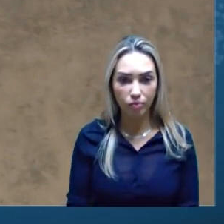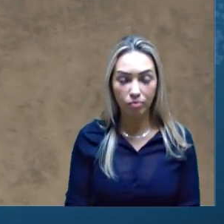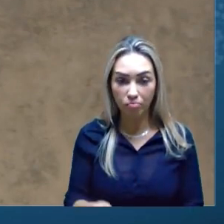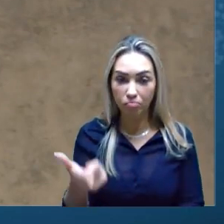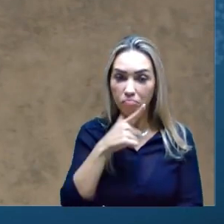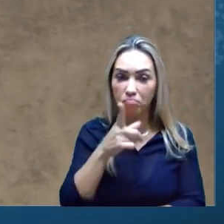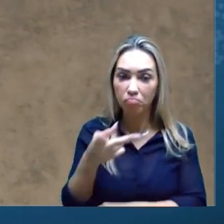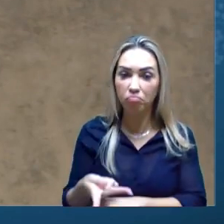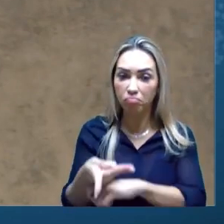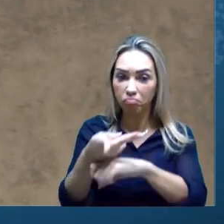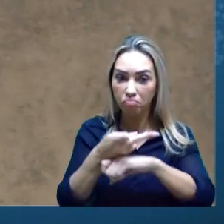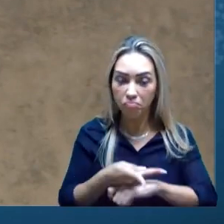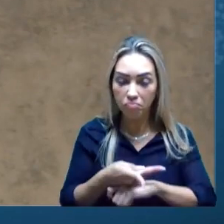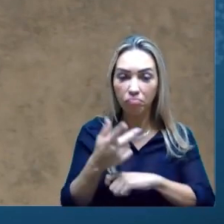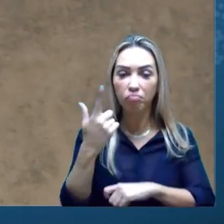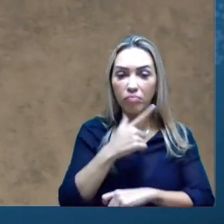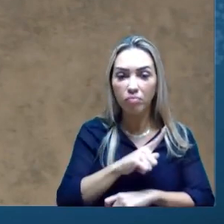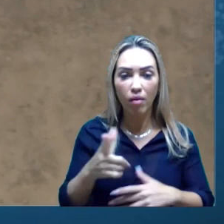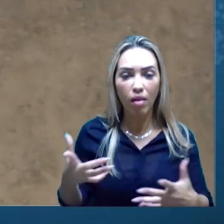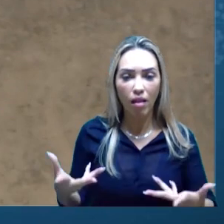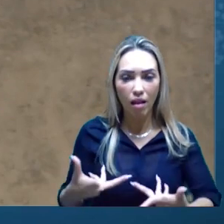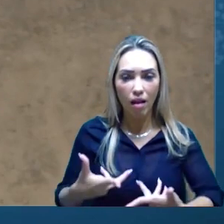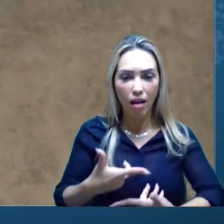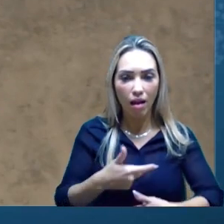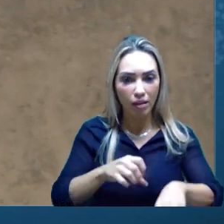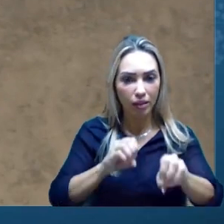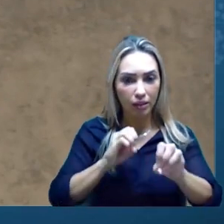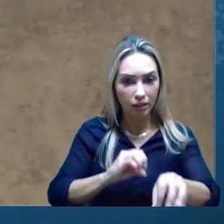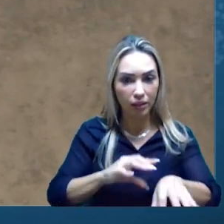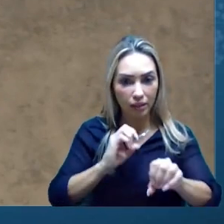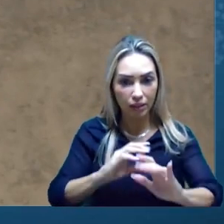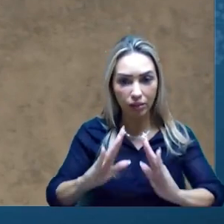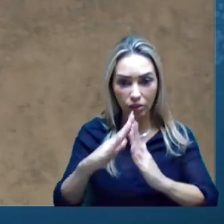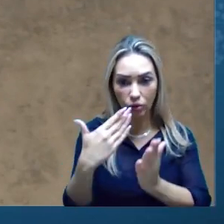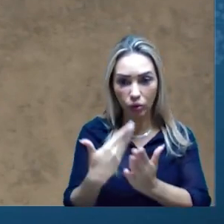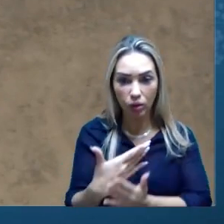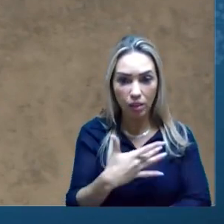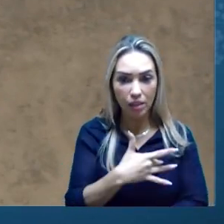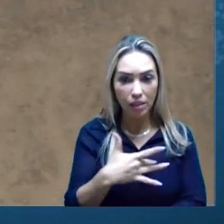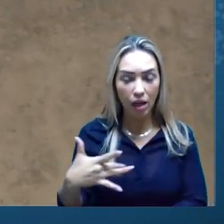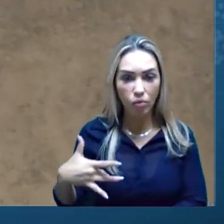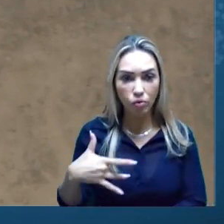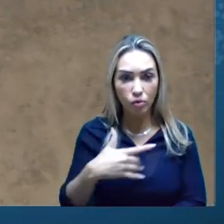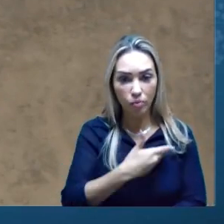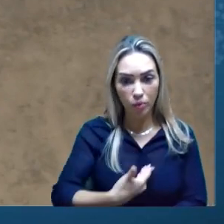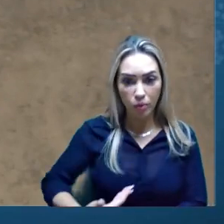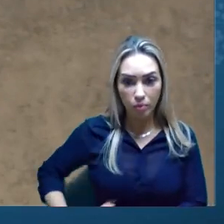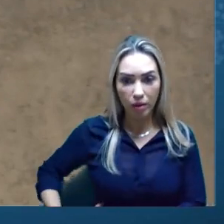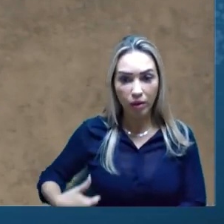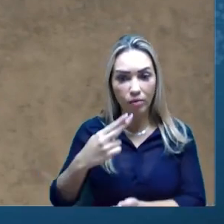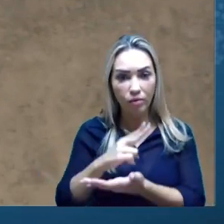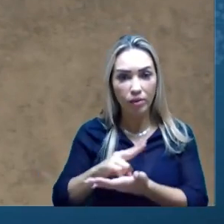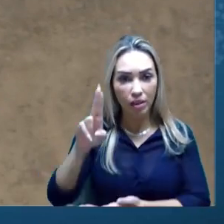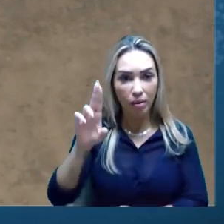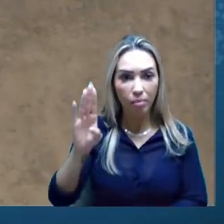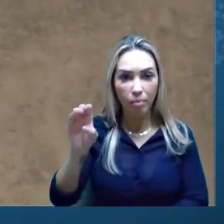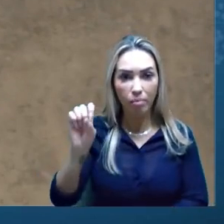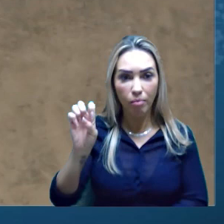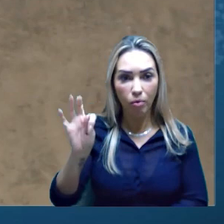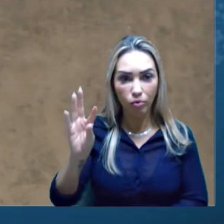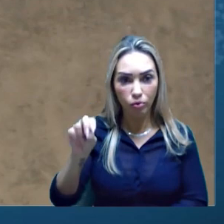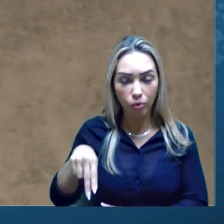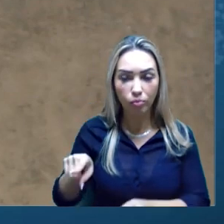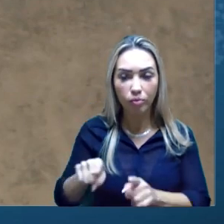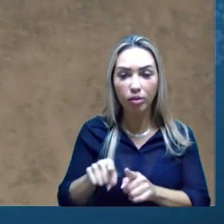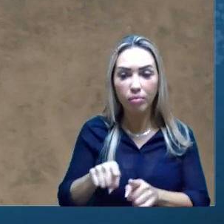Norman Scott por excelência no ensino na Escola de Saúde Pública na Universidade de Boston e o prêmio